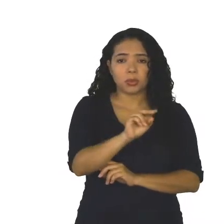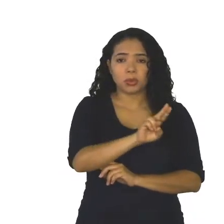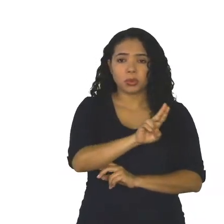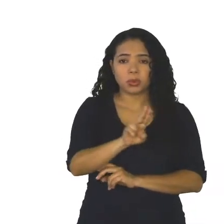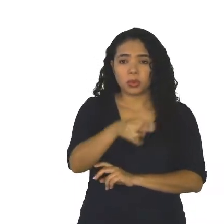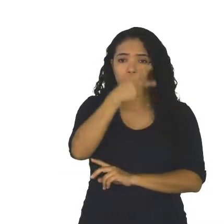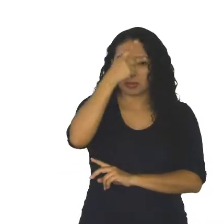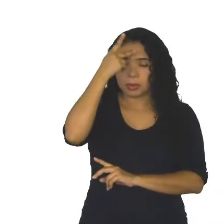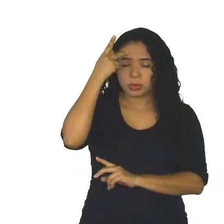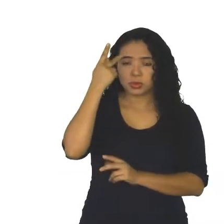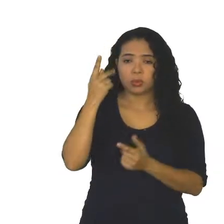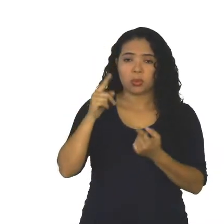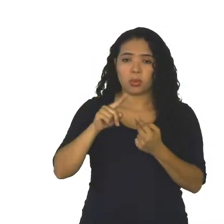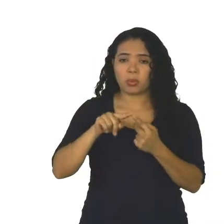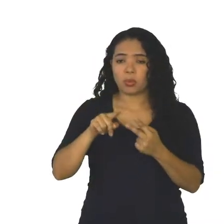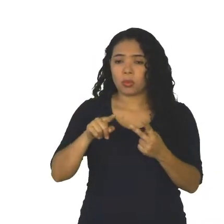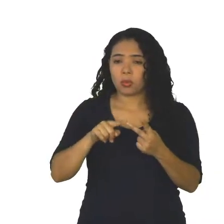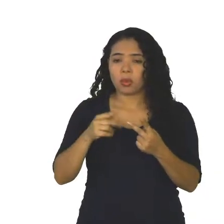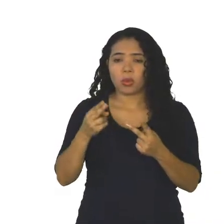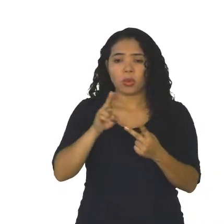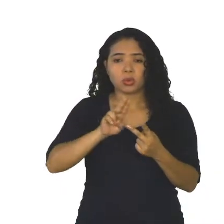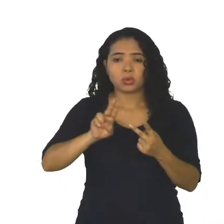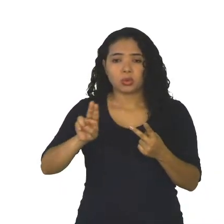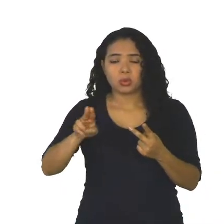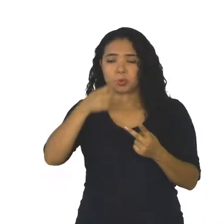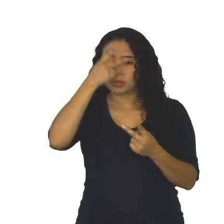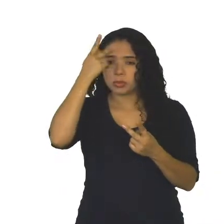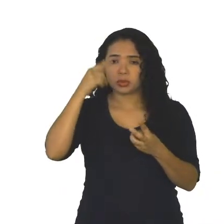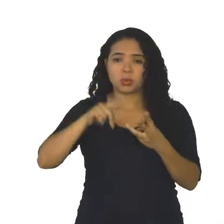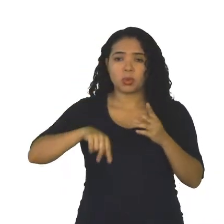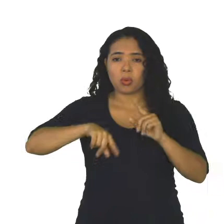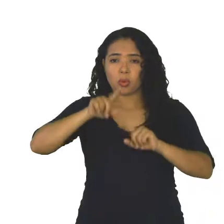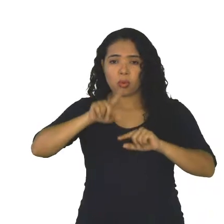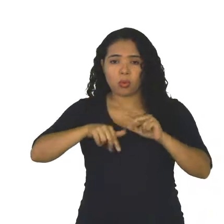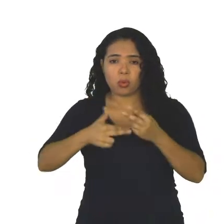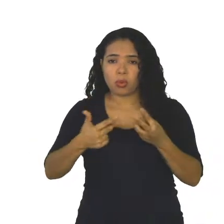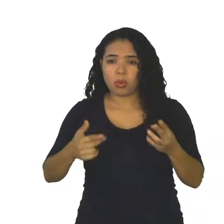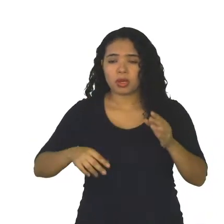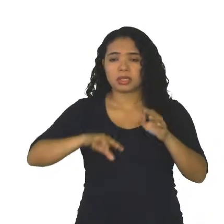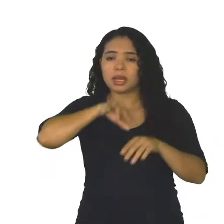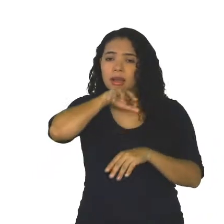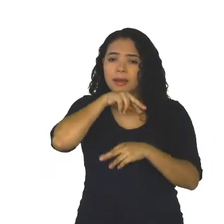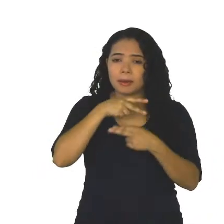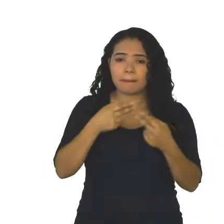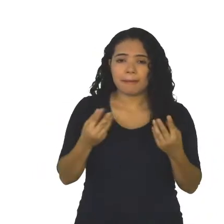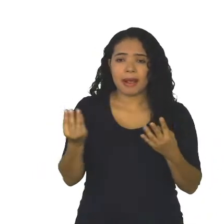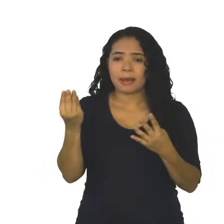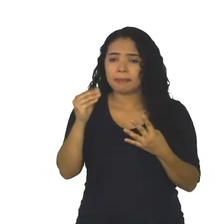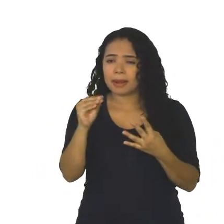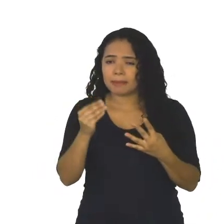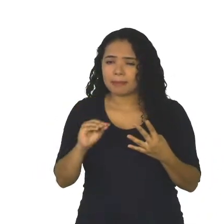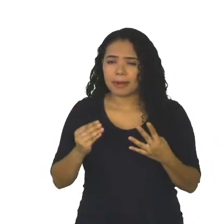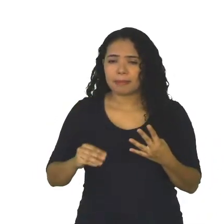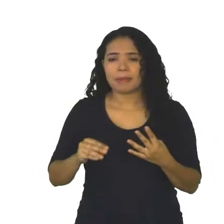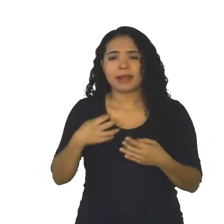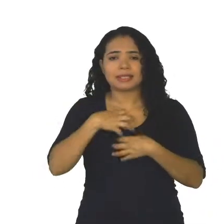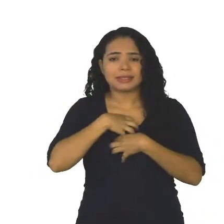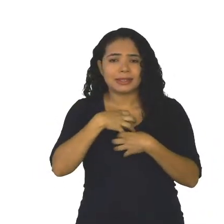pessoas, coisas, objetos, animais, lugares e